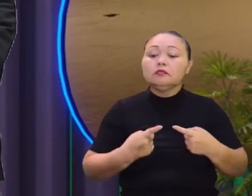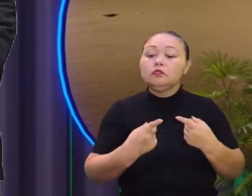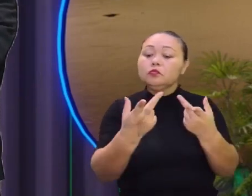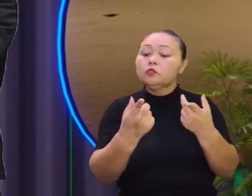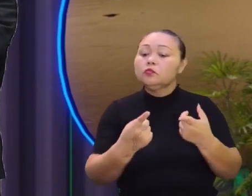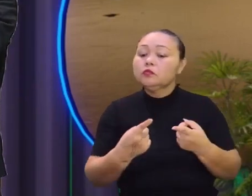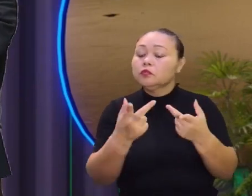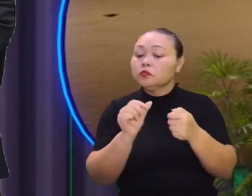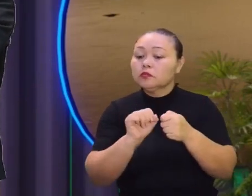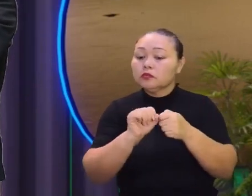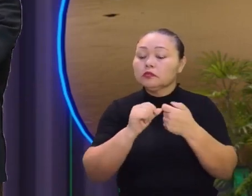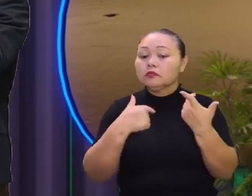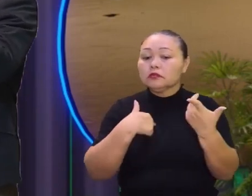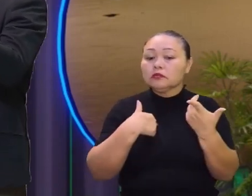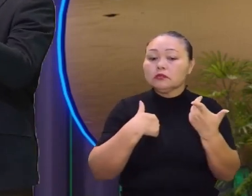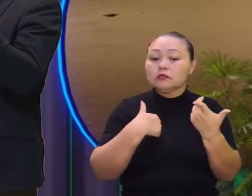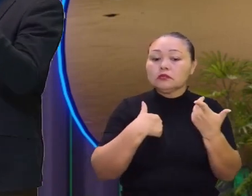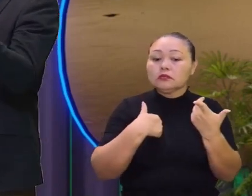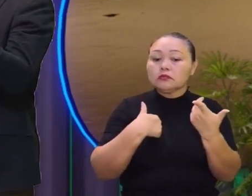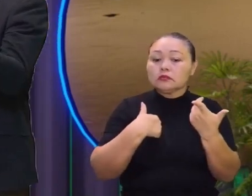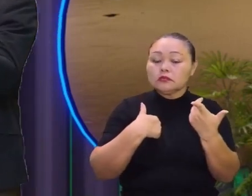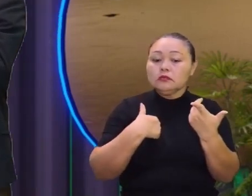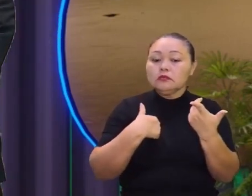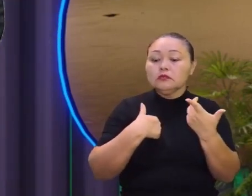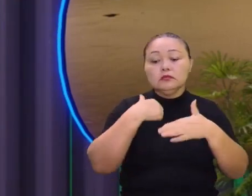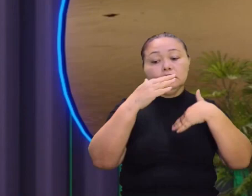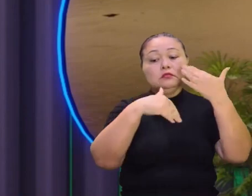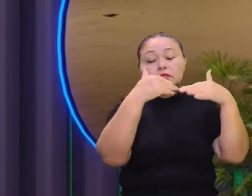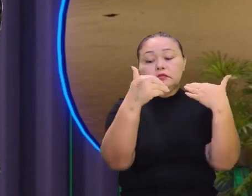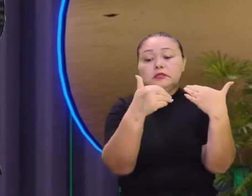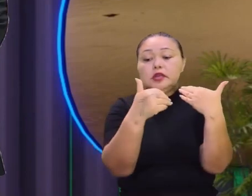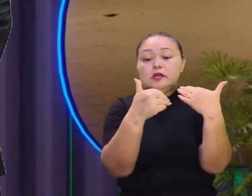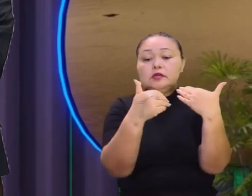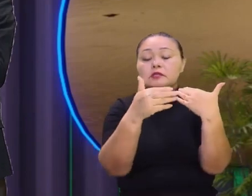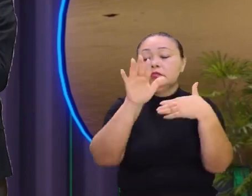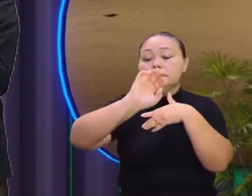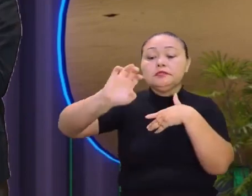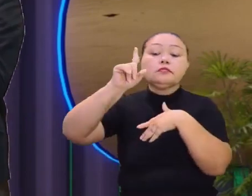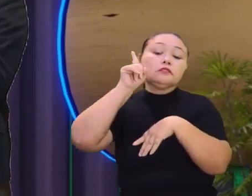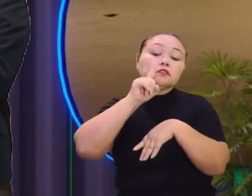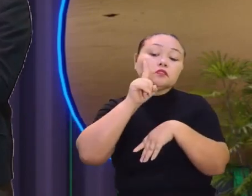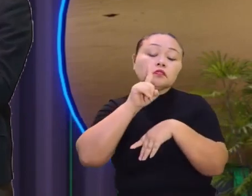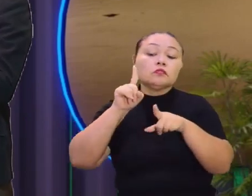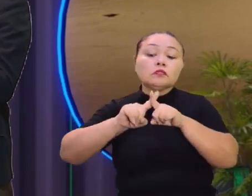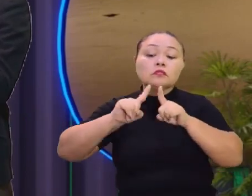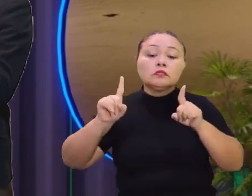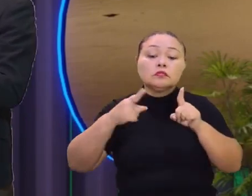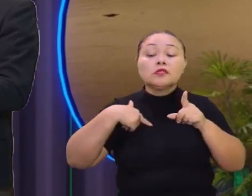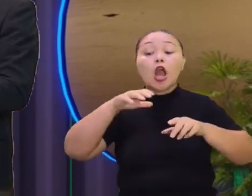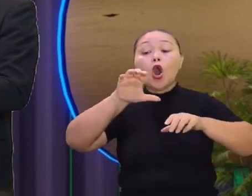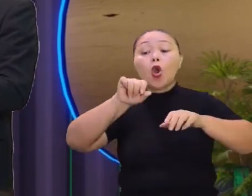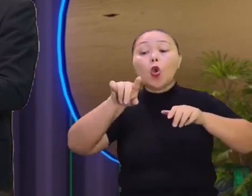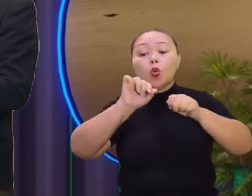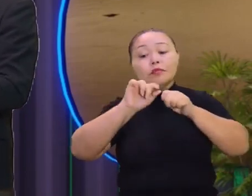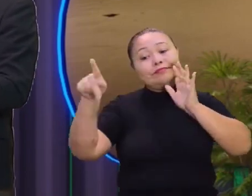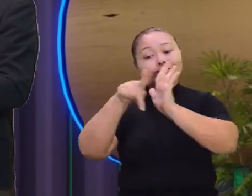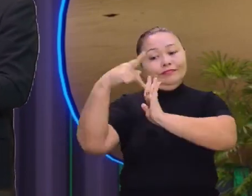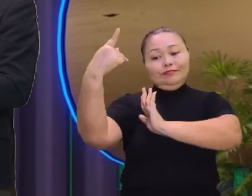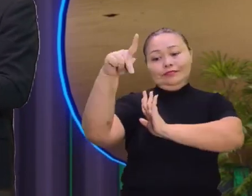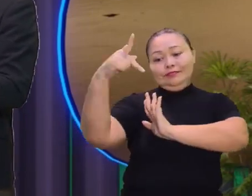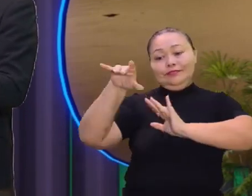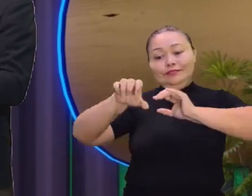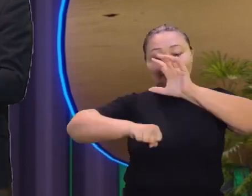para esses países de desenvolvidos, né? Europa e Estados Unidos. Mas eram colônia deles. Isso